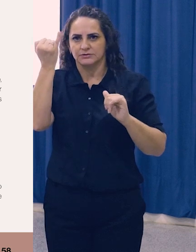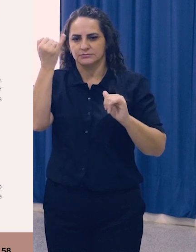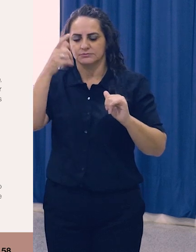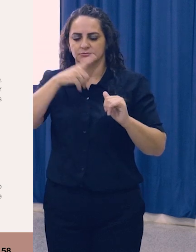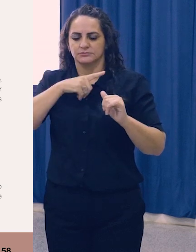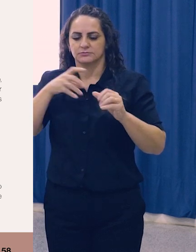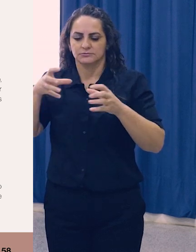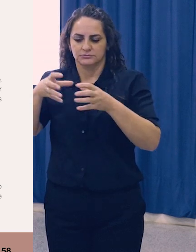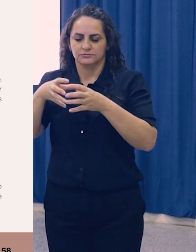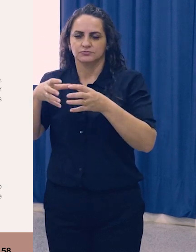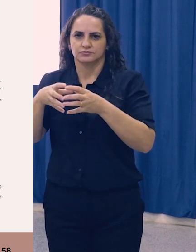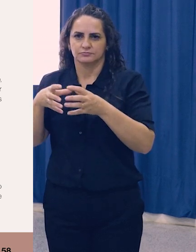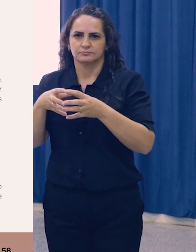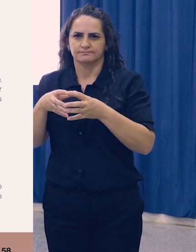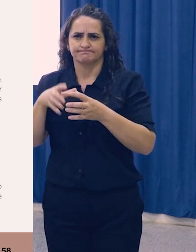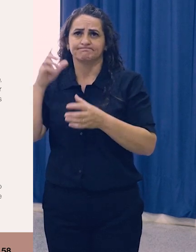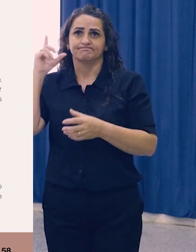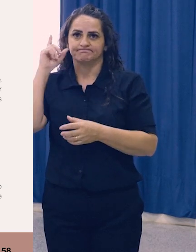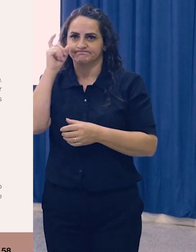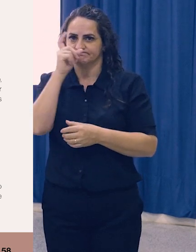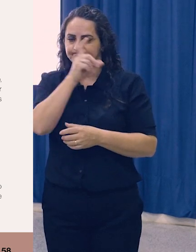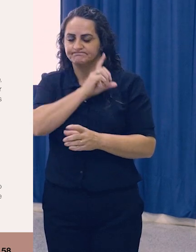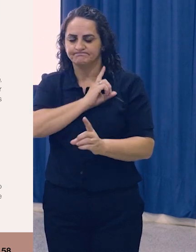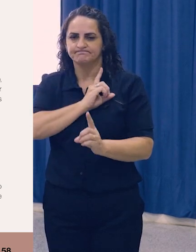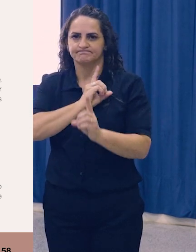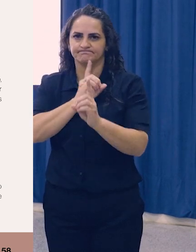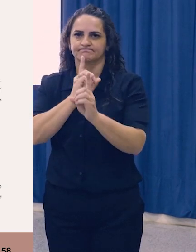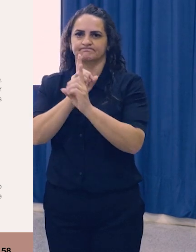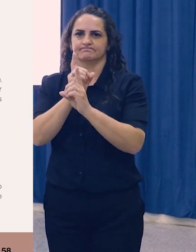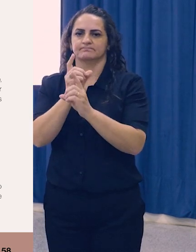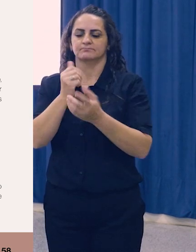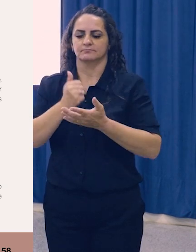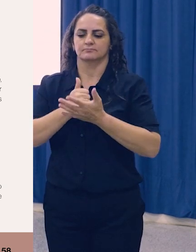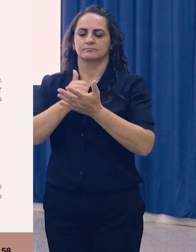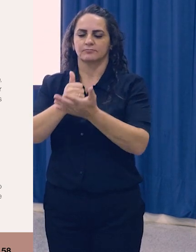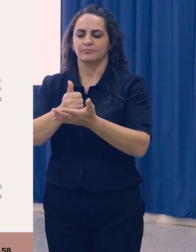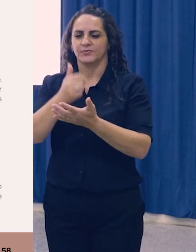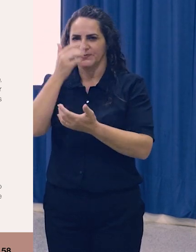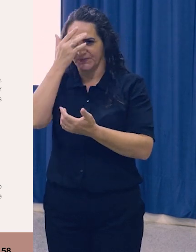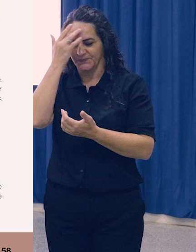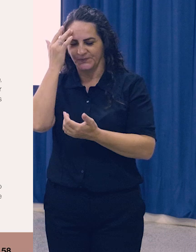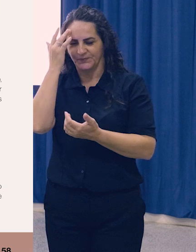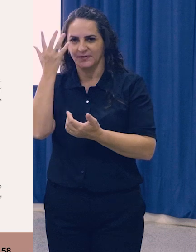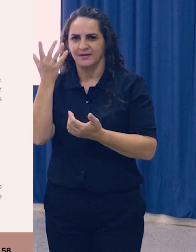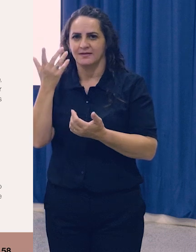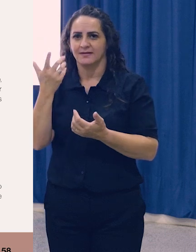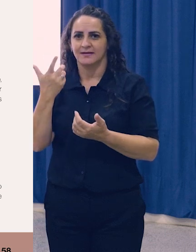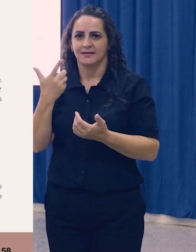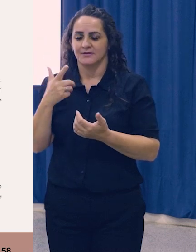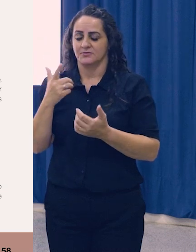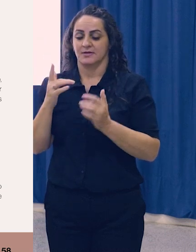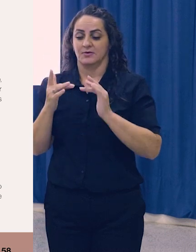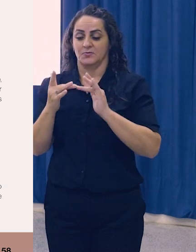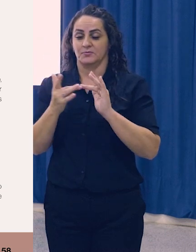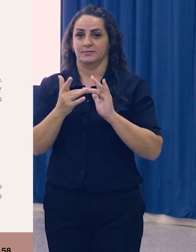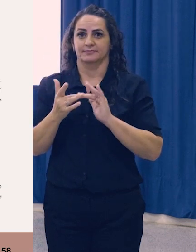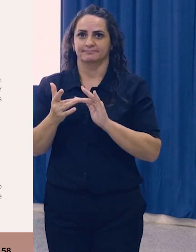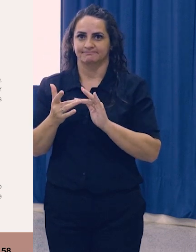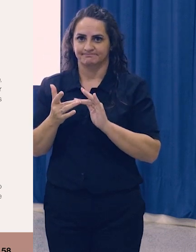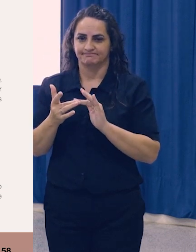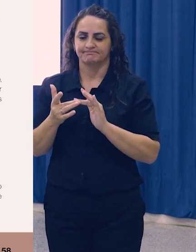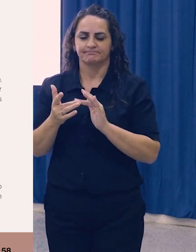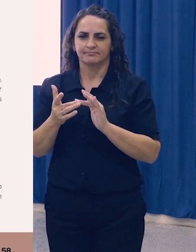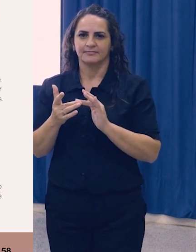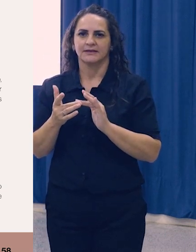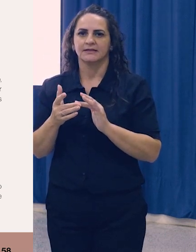equipe. É difícil achar assessores de imprensa que não tenham muitos contatos, né? Então,